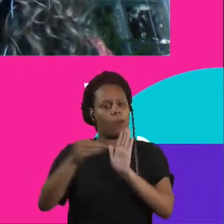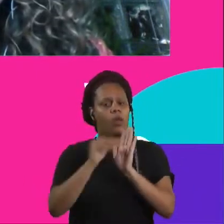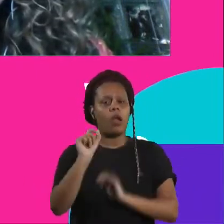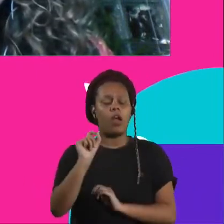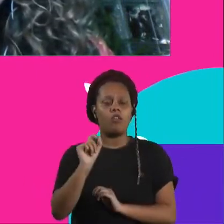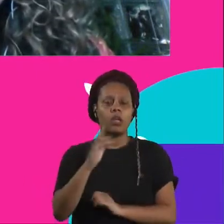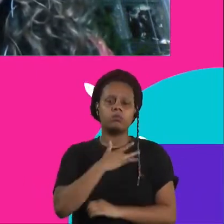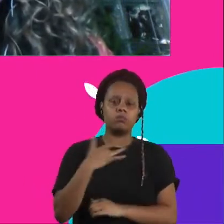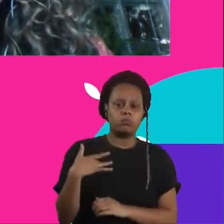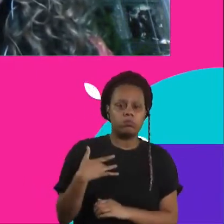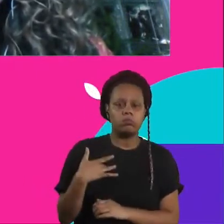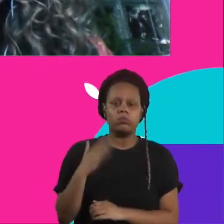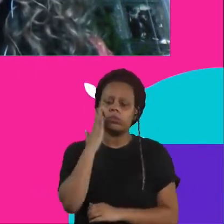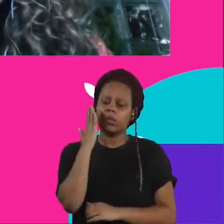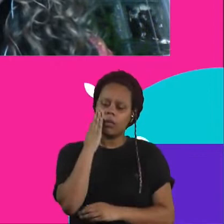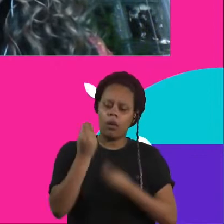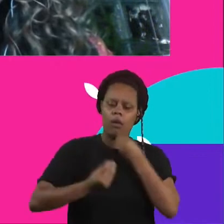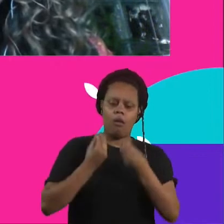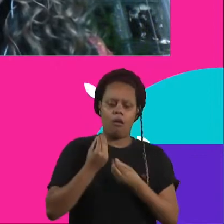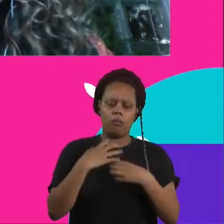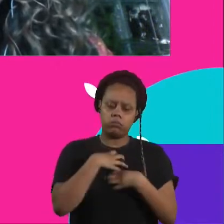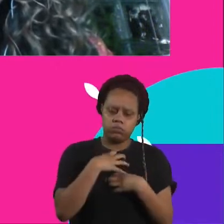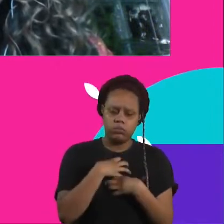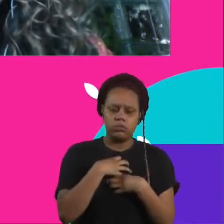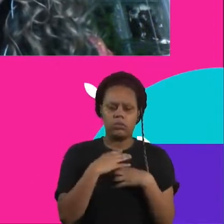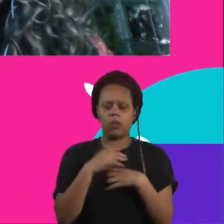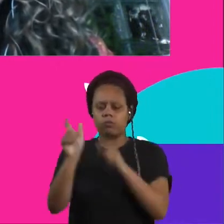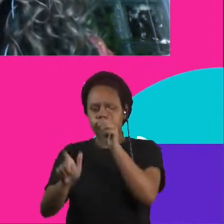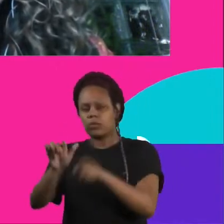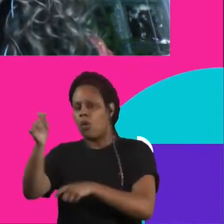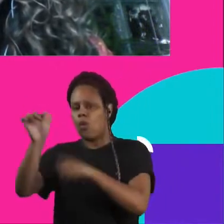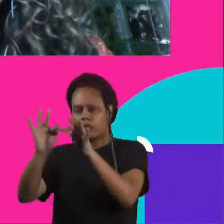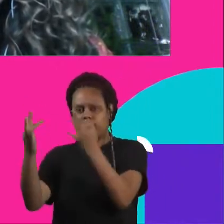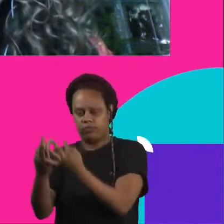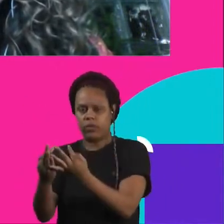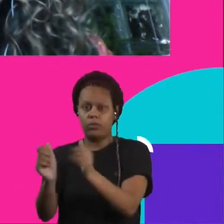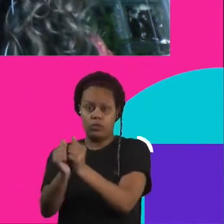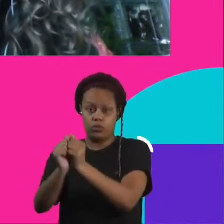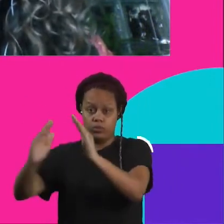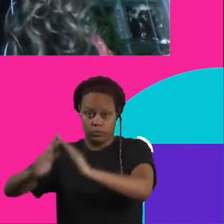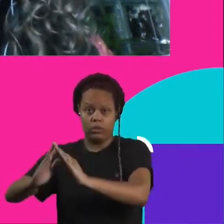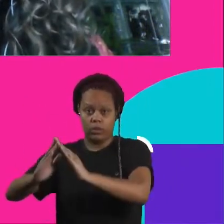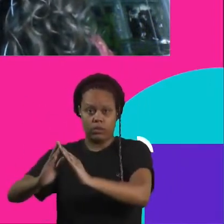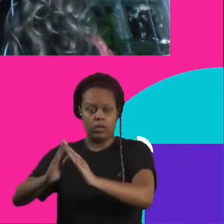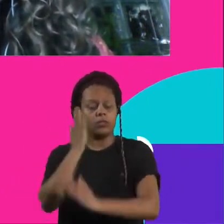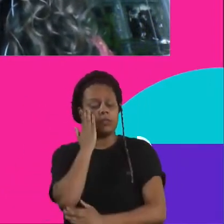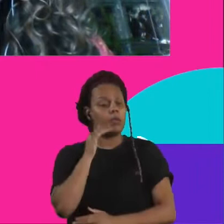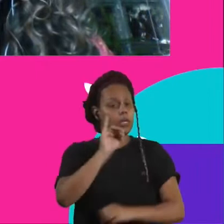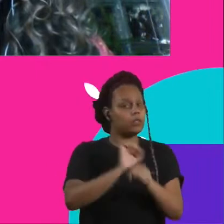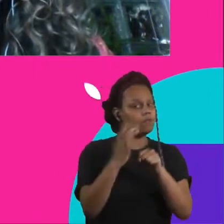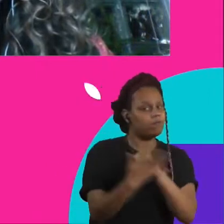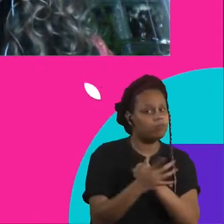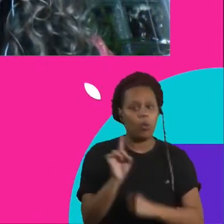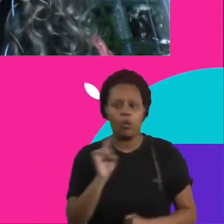casa delas e como elas estavam vivendo naquele momento, se tinham o vírus, se não tinham o vírus, e assim por diante.